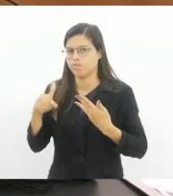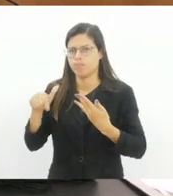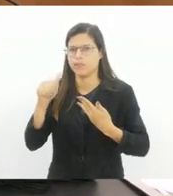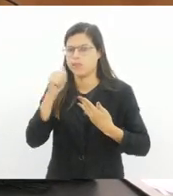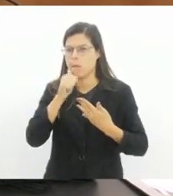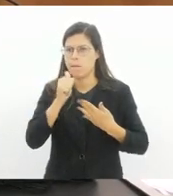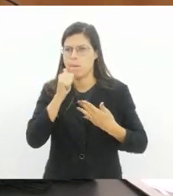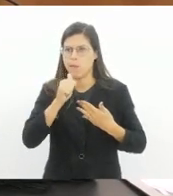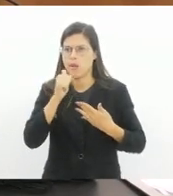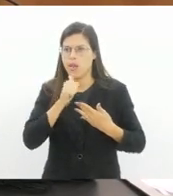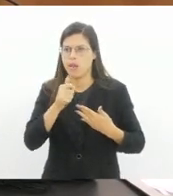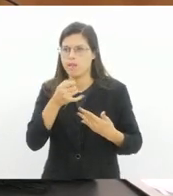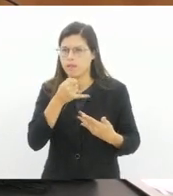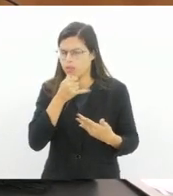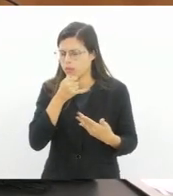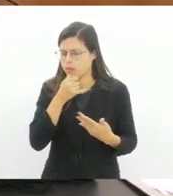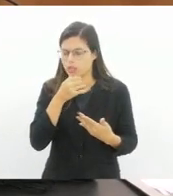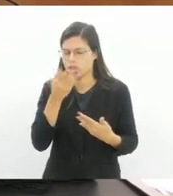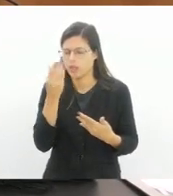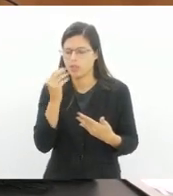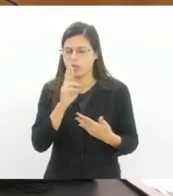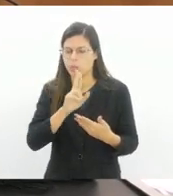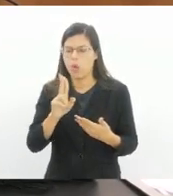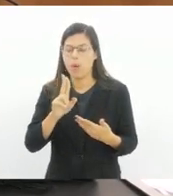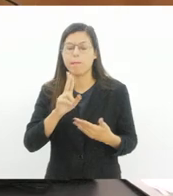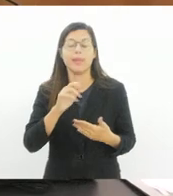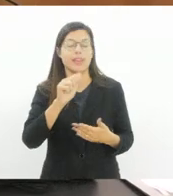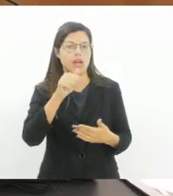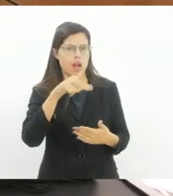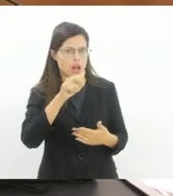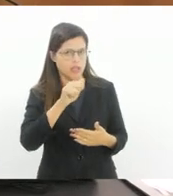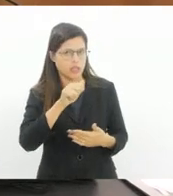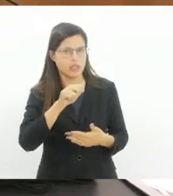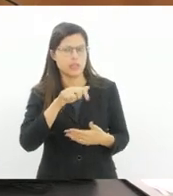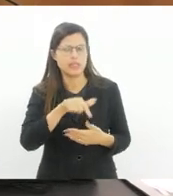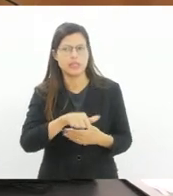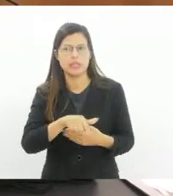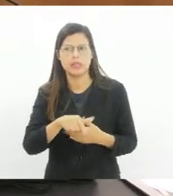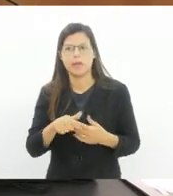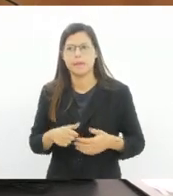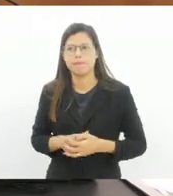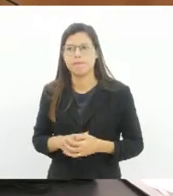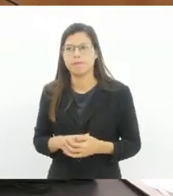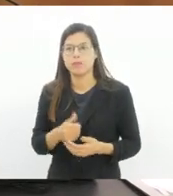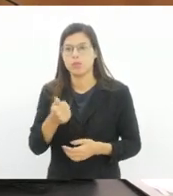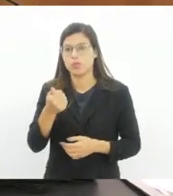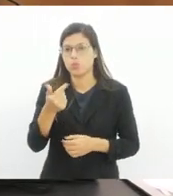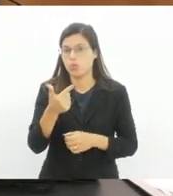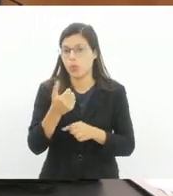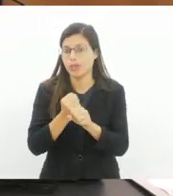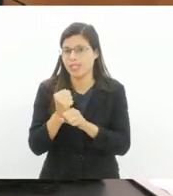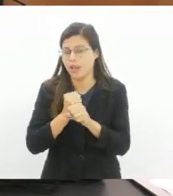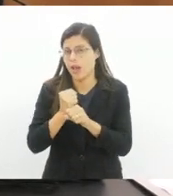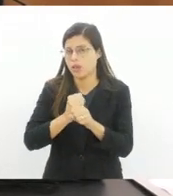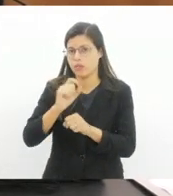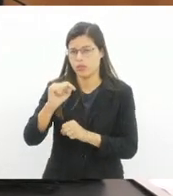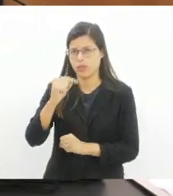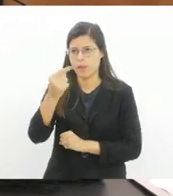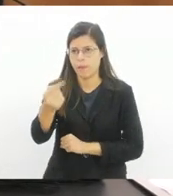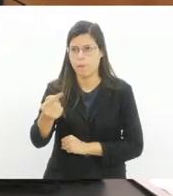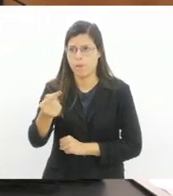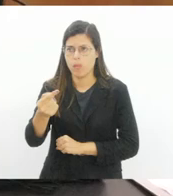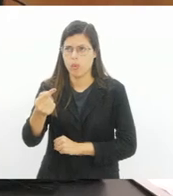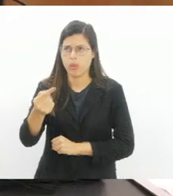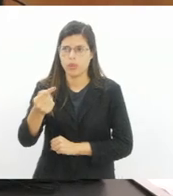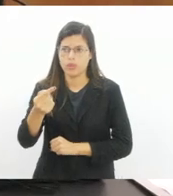eu, infelizmente, não guardei o nome. Ana. Ana, né? De, assim, 12 anos depois. Na verdade, eu